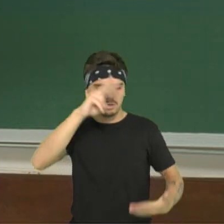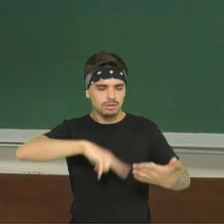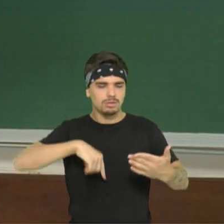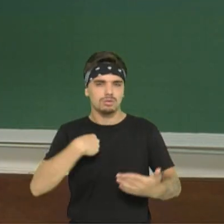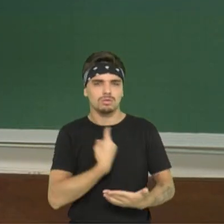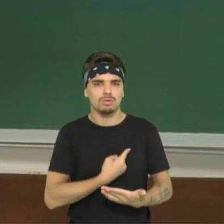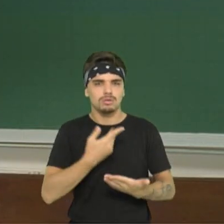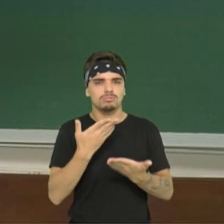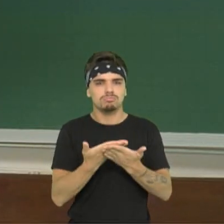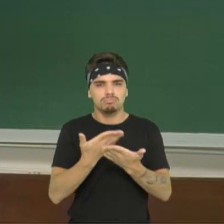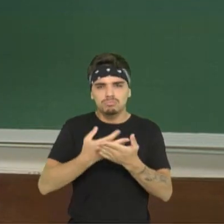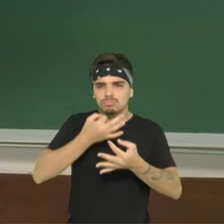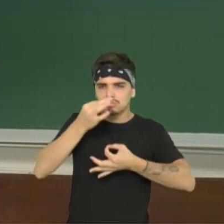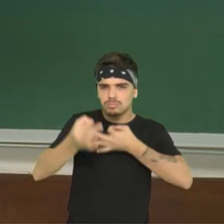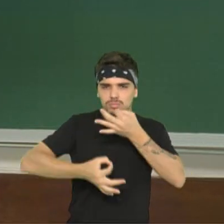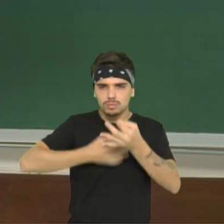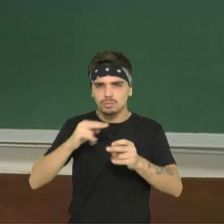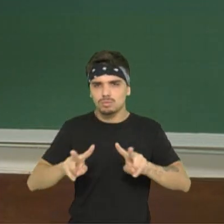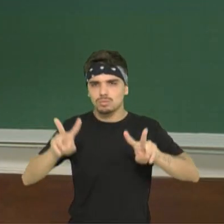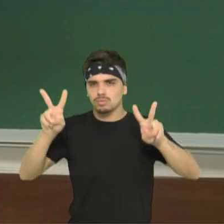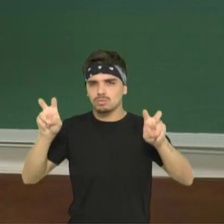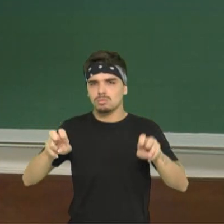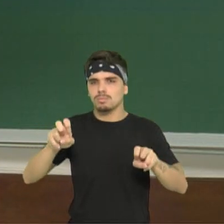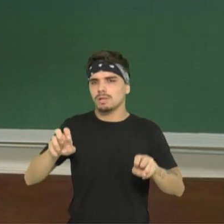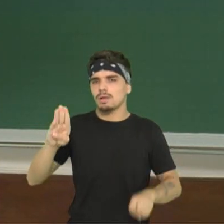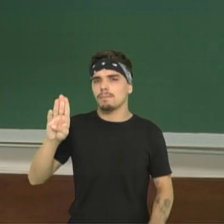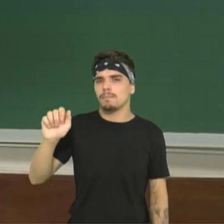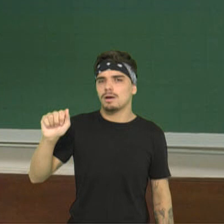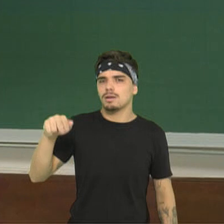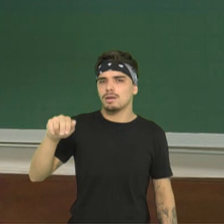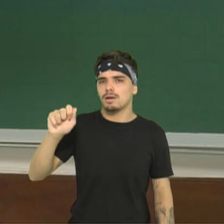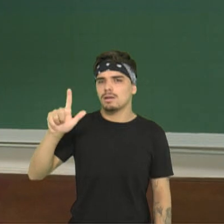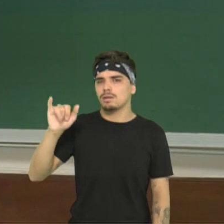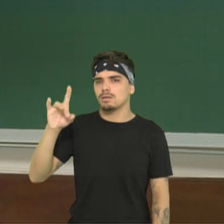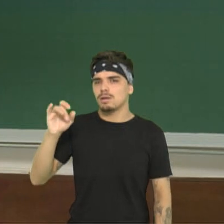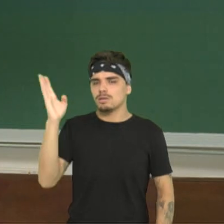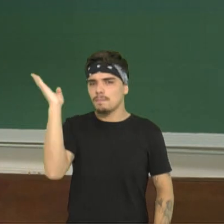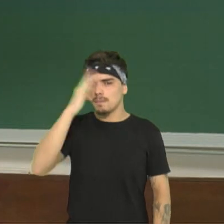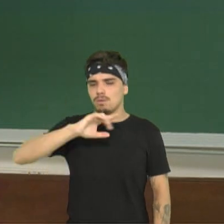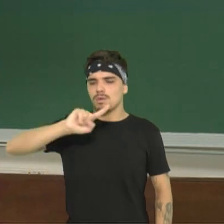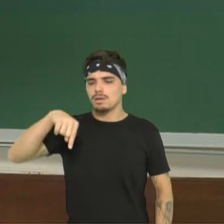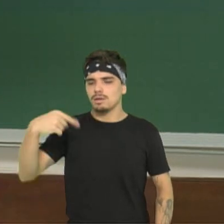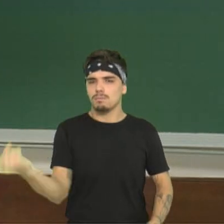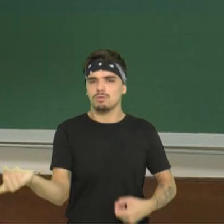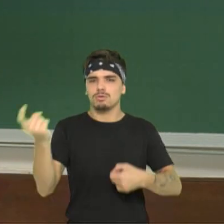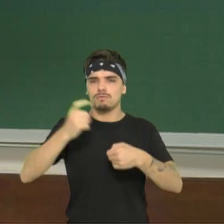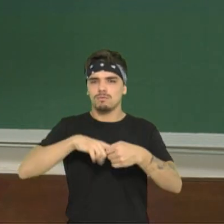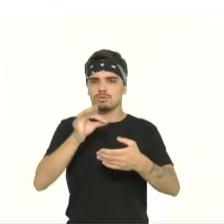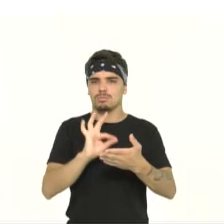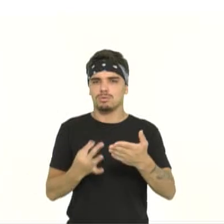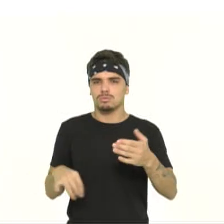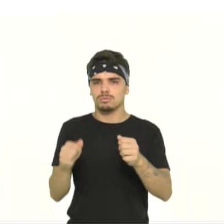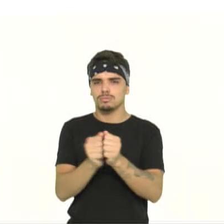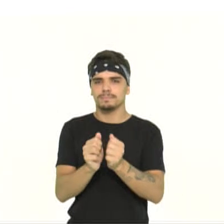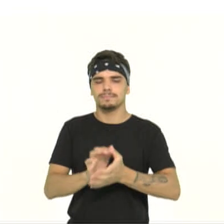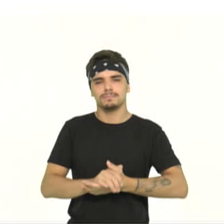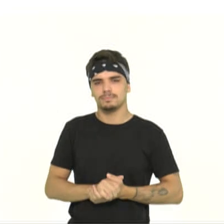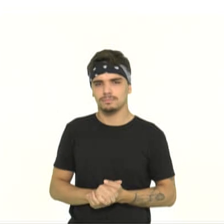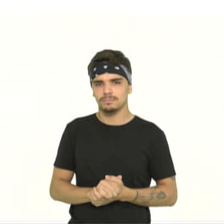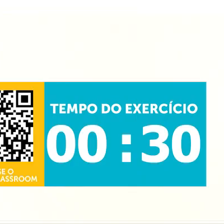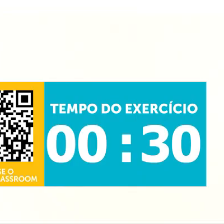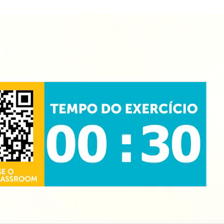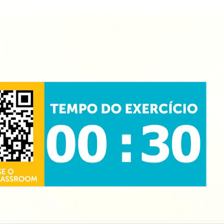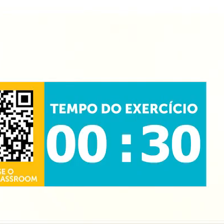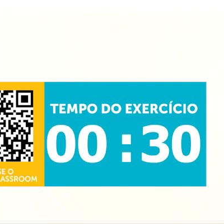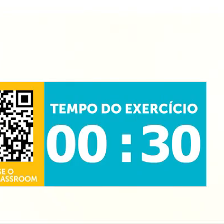gente comentou sobre o termo banalidade do mal, e daqui a pouquinho a gente volta com a correção.